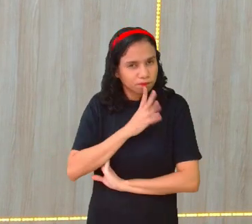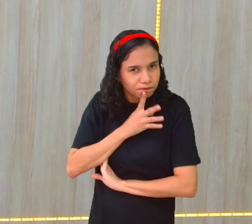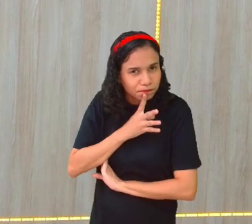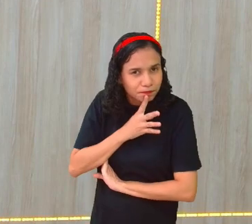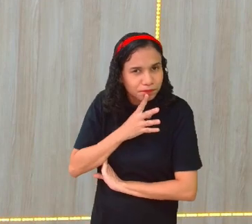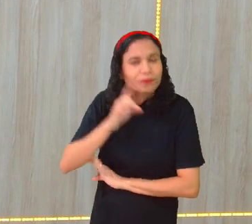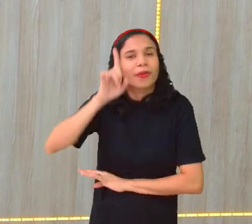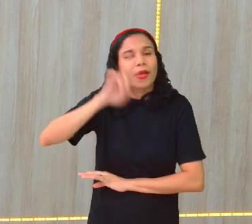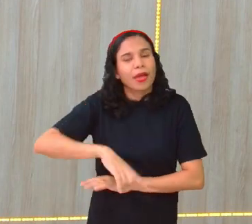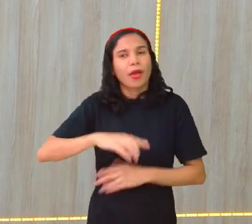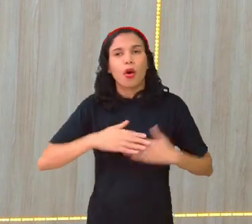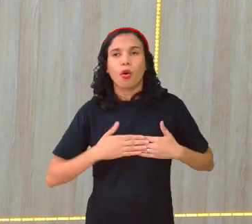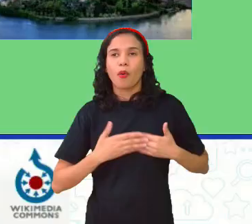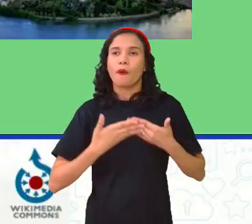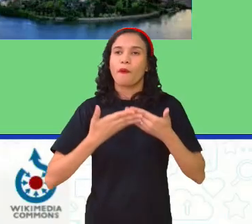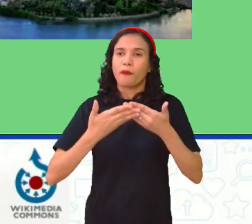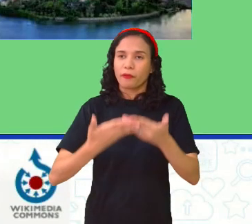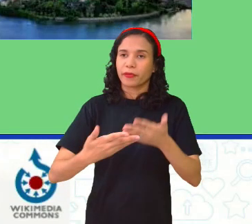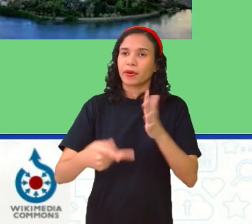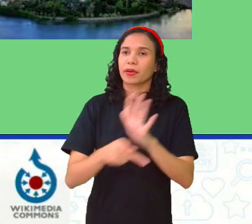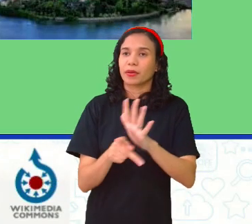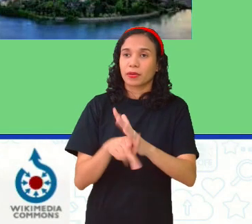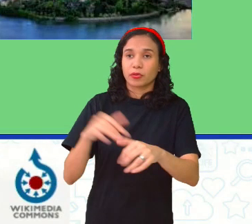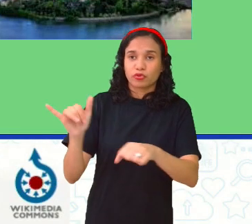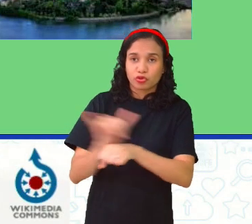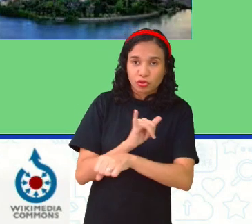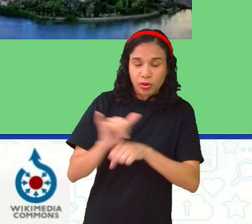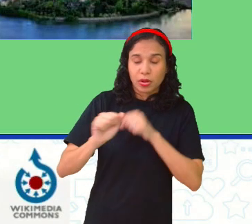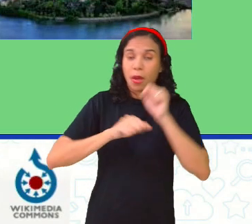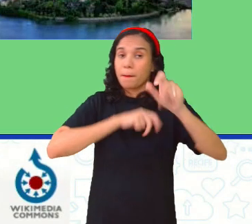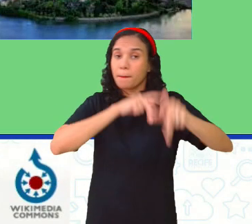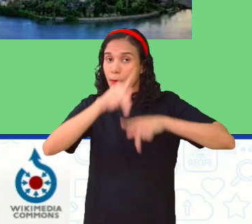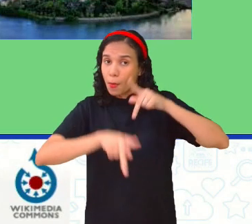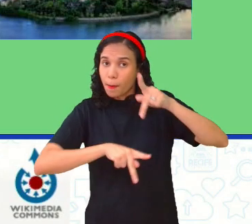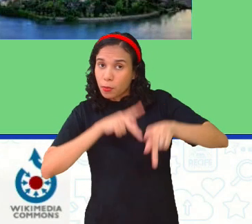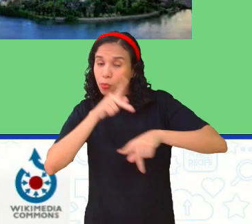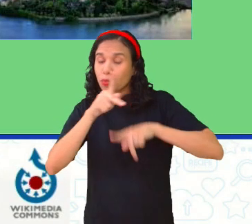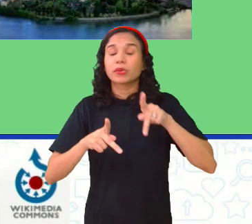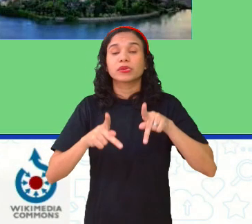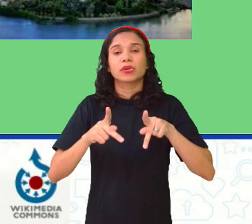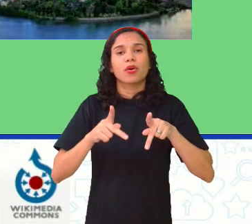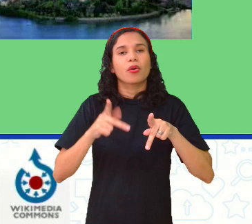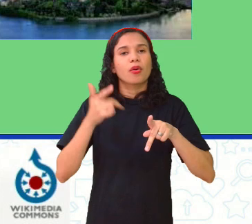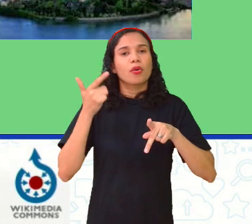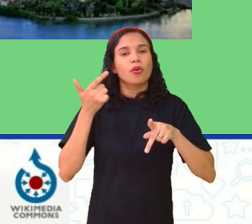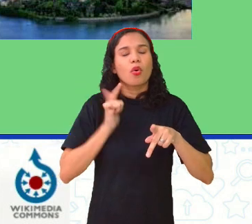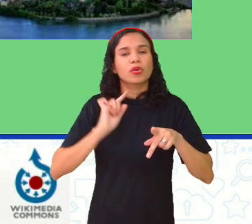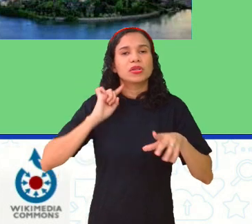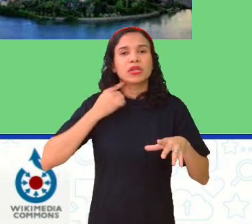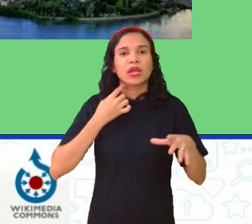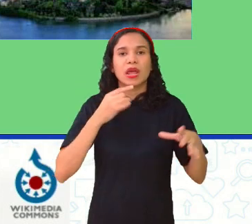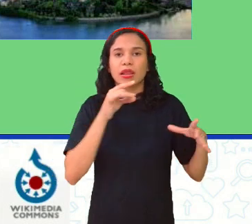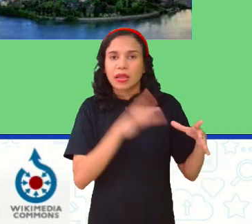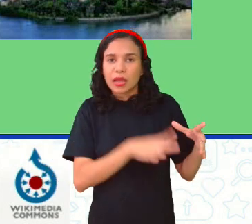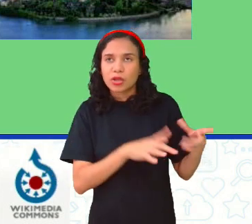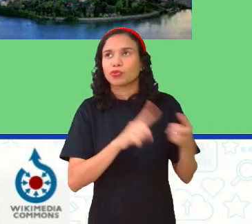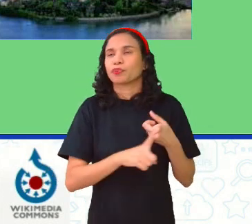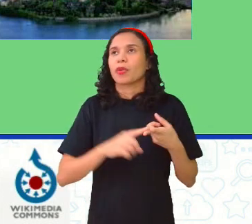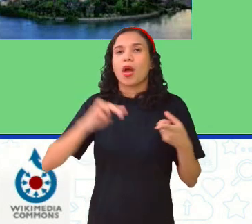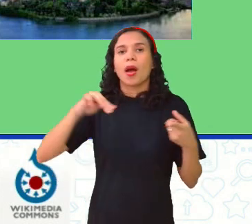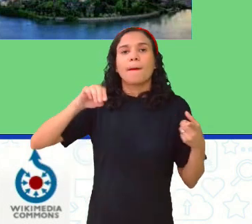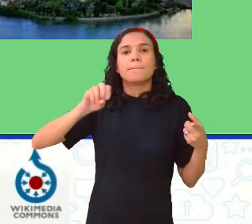objetivo? Oferecer uma alternativa à população para descarte de imóveis